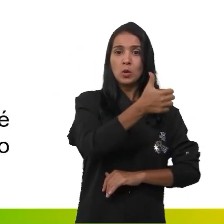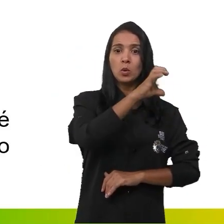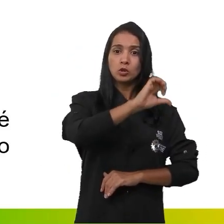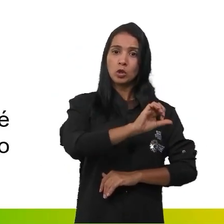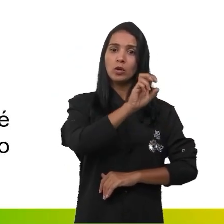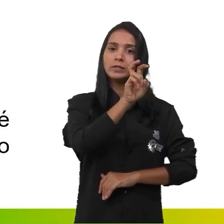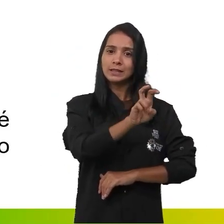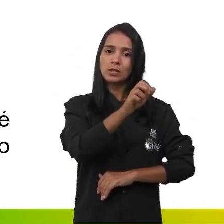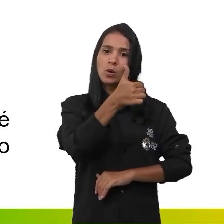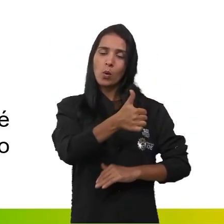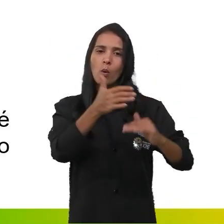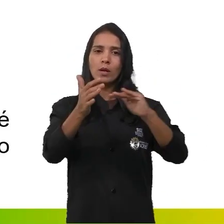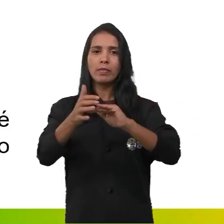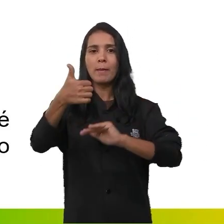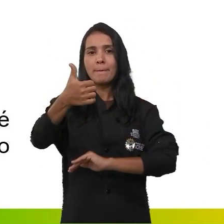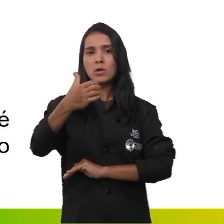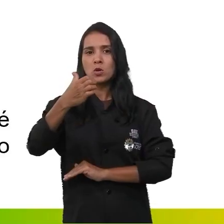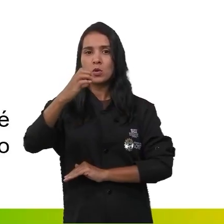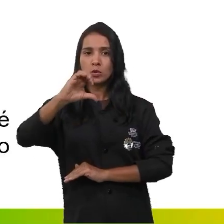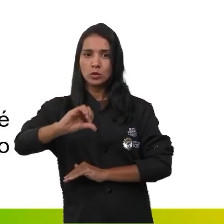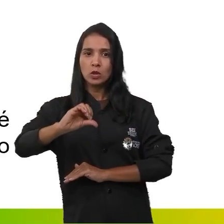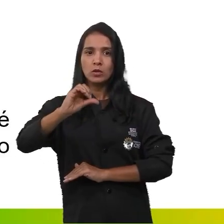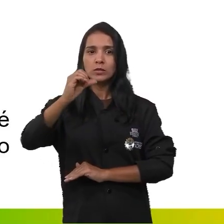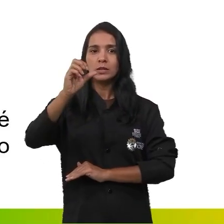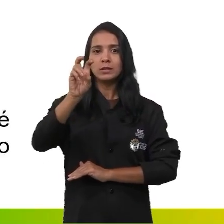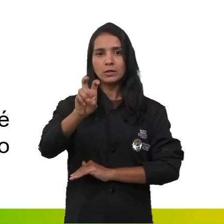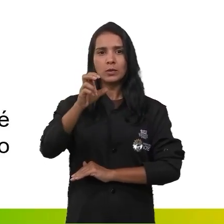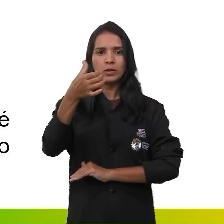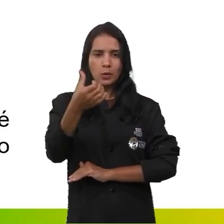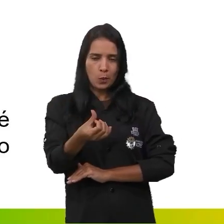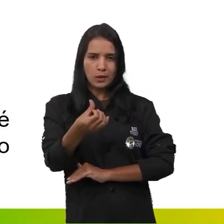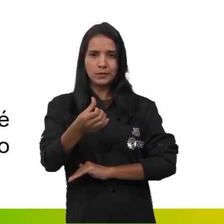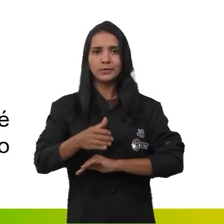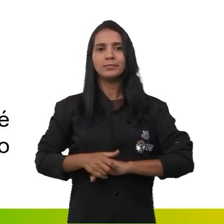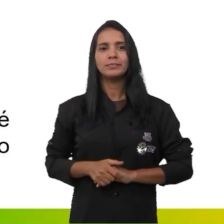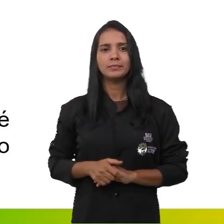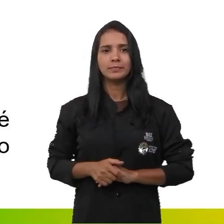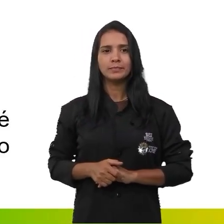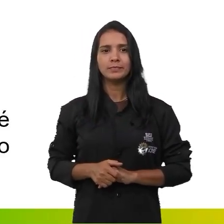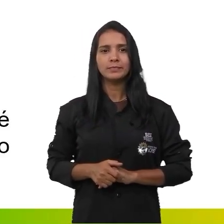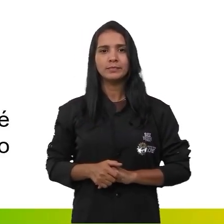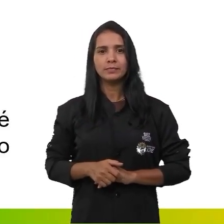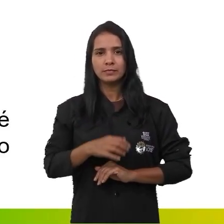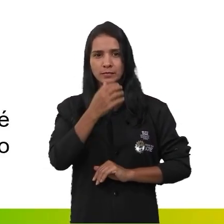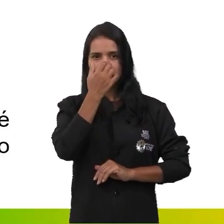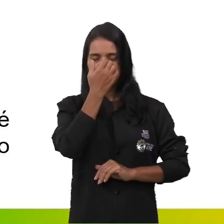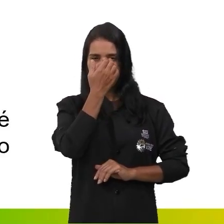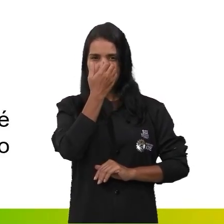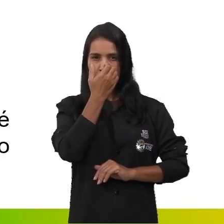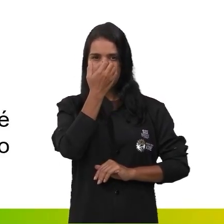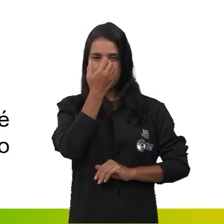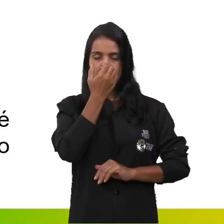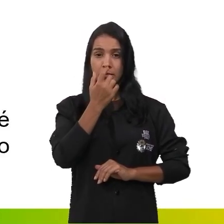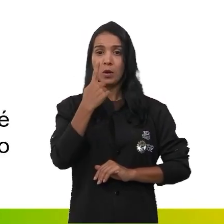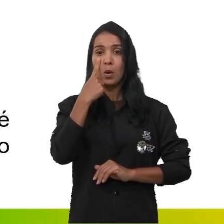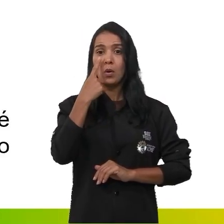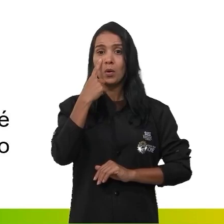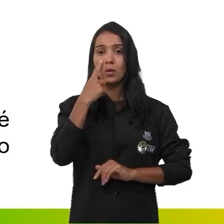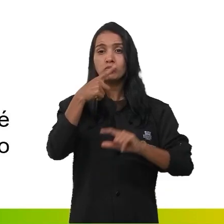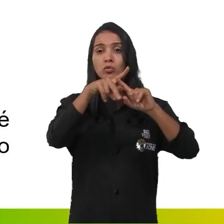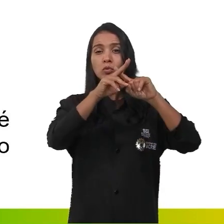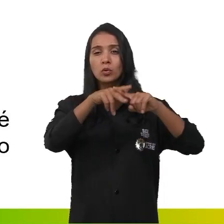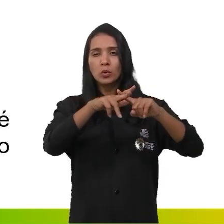até 1964. Café Filho, opa, temos um errinho aqui, gente, ó, deixa eu só fazer uma observação,